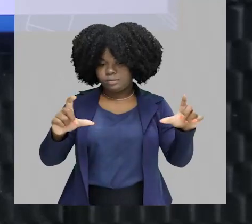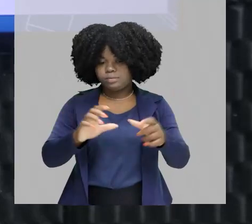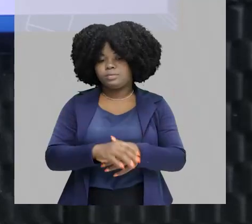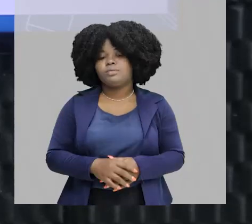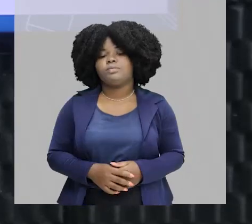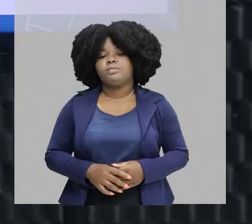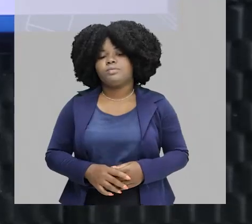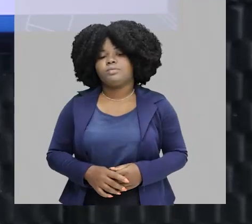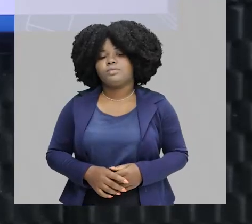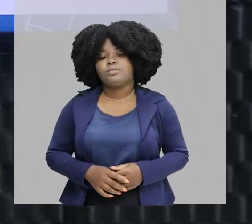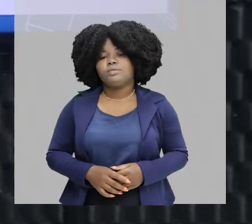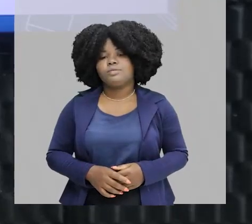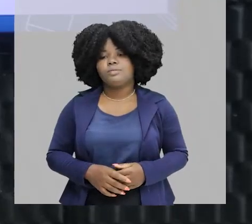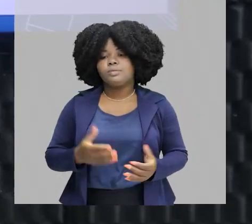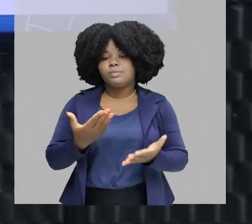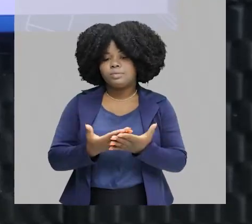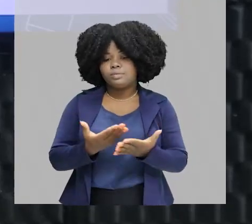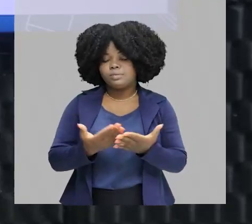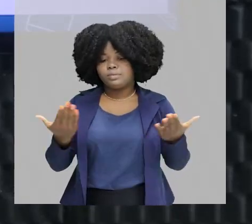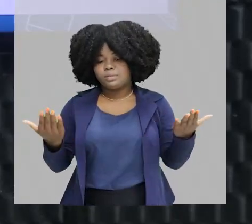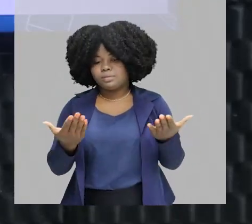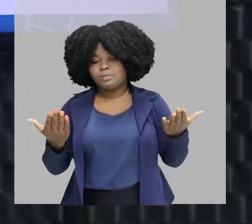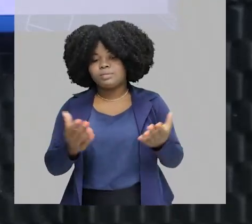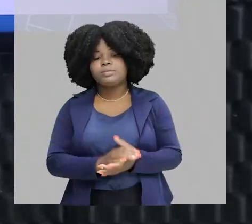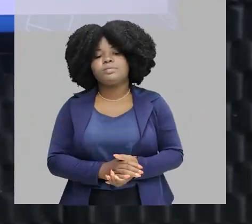finalizada. Tá? Pessoal, nessa aula de hoje nós